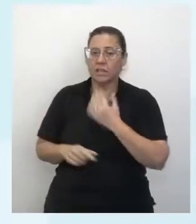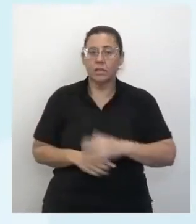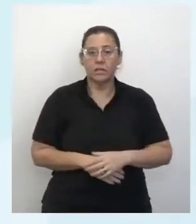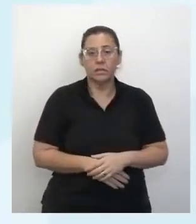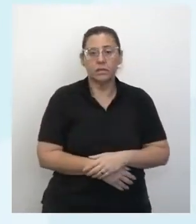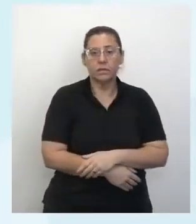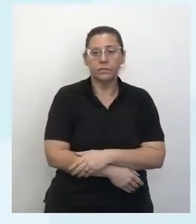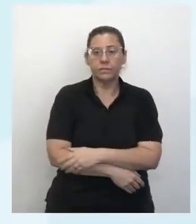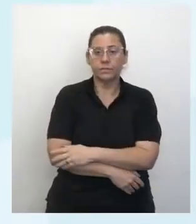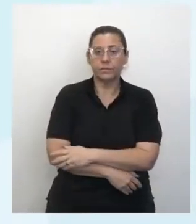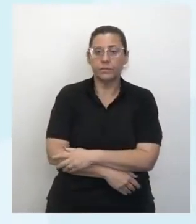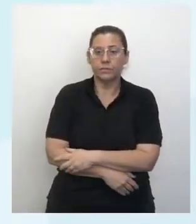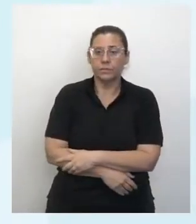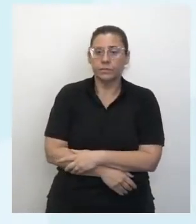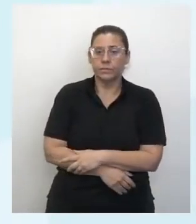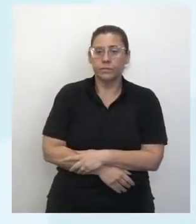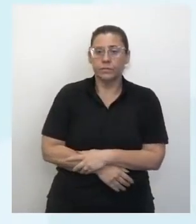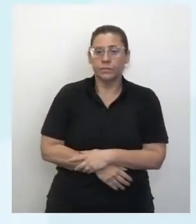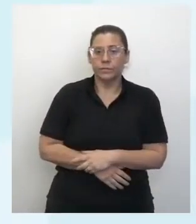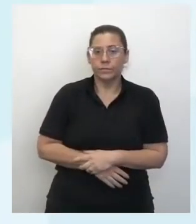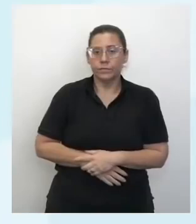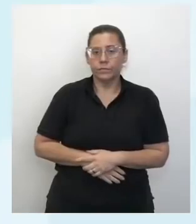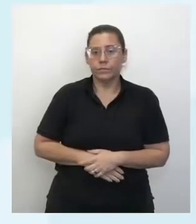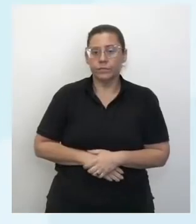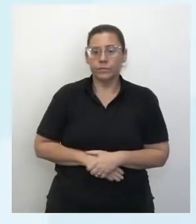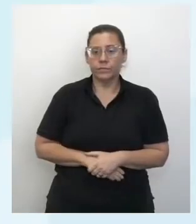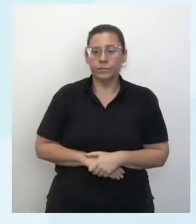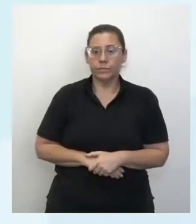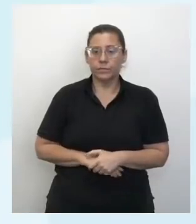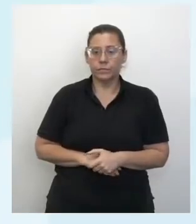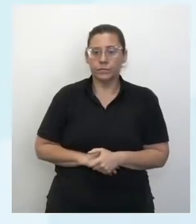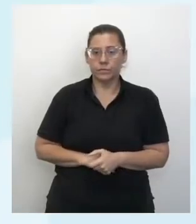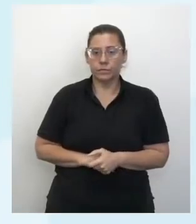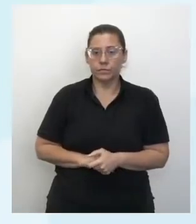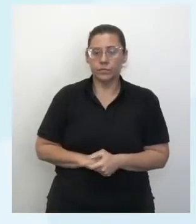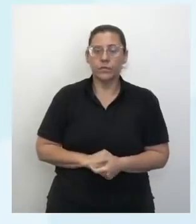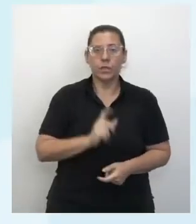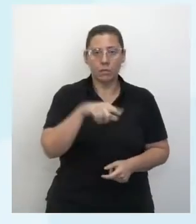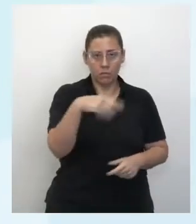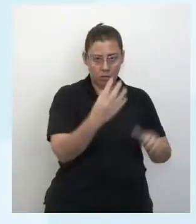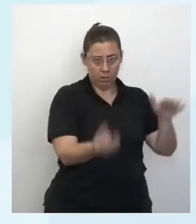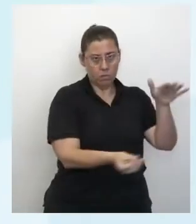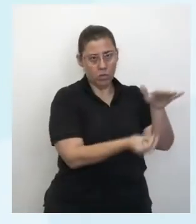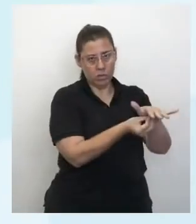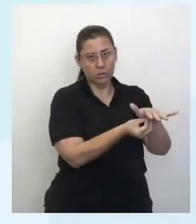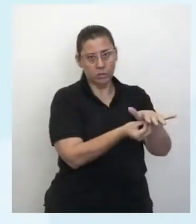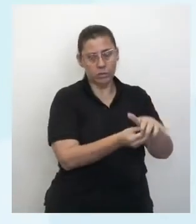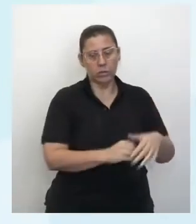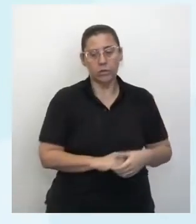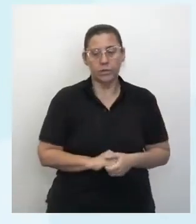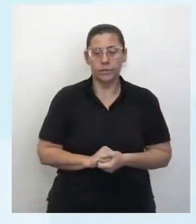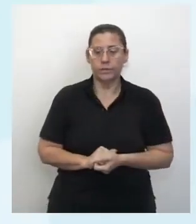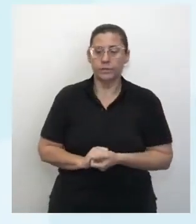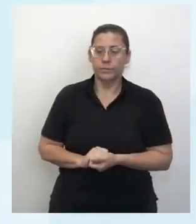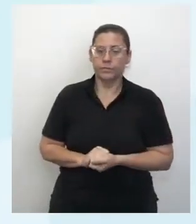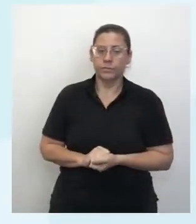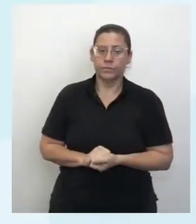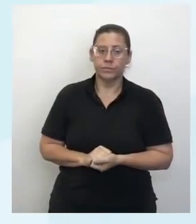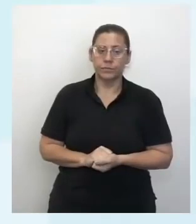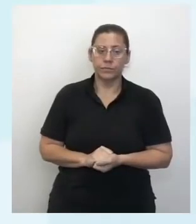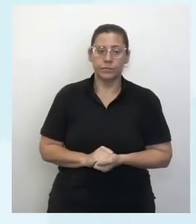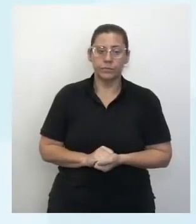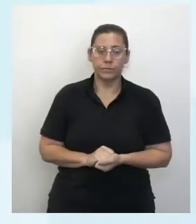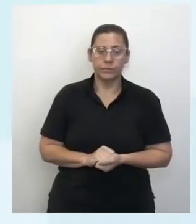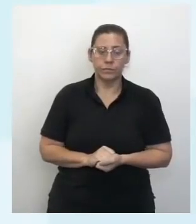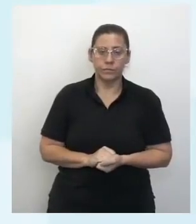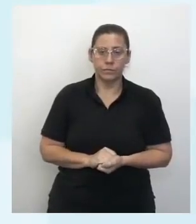EF09MA12, tá certo? 12. Beleza? E aí vocês podem consultar lá no repositório, tá bom? Obrigada, Osmar. Falou.